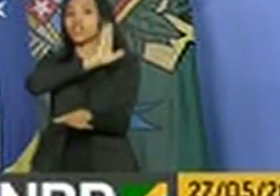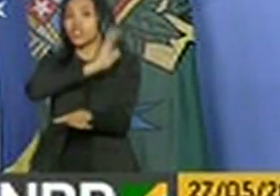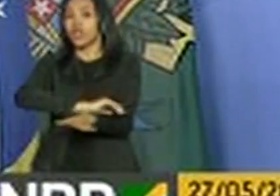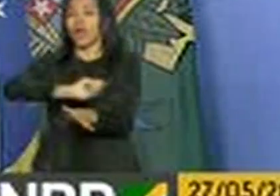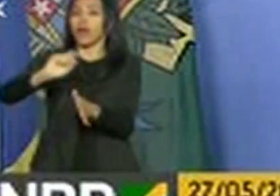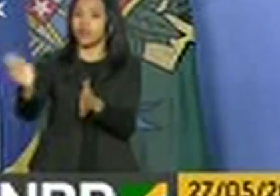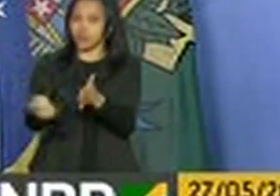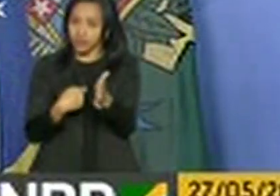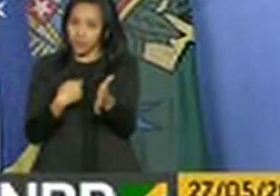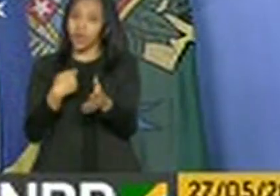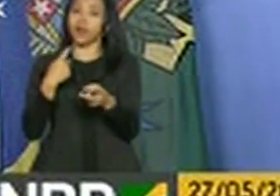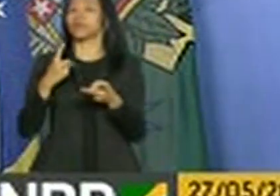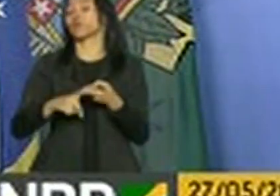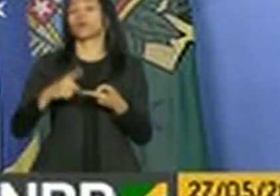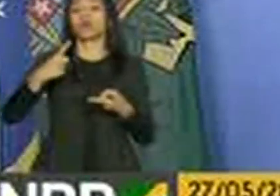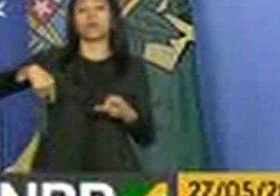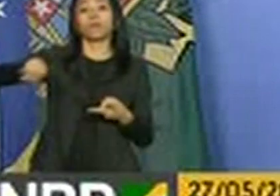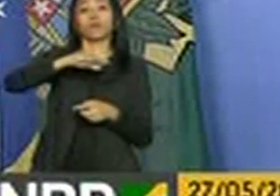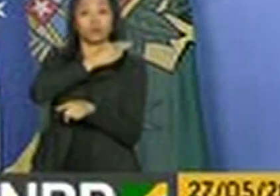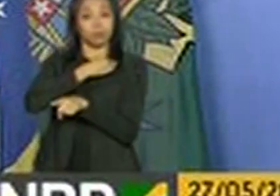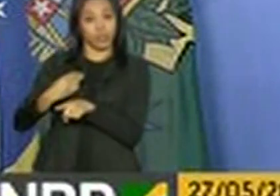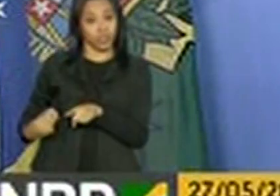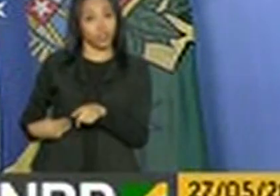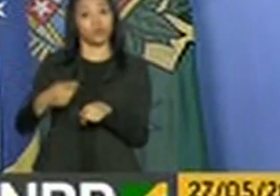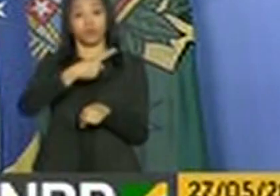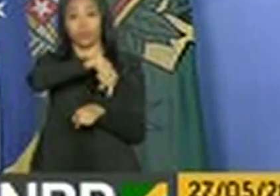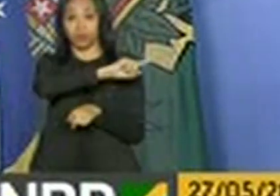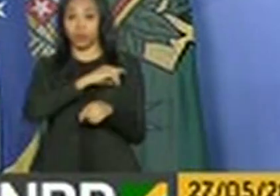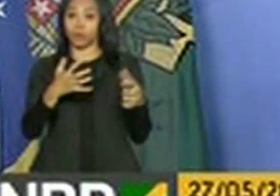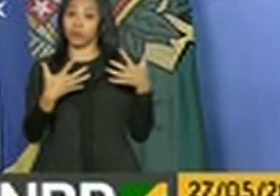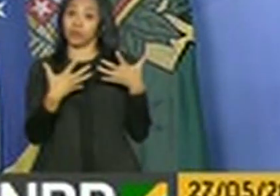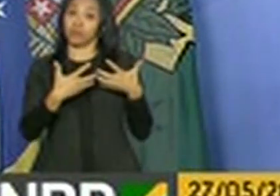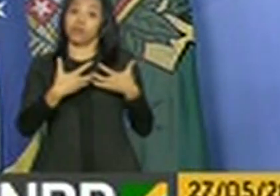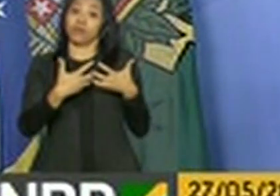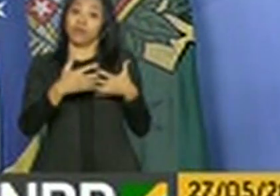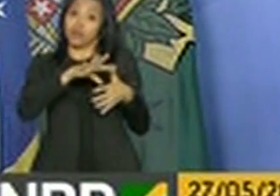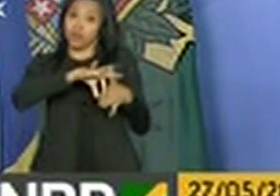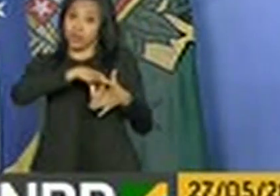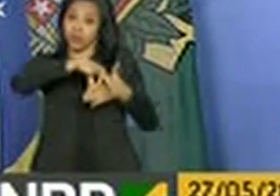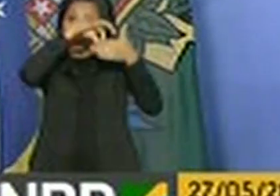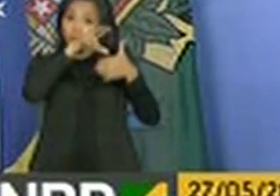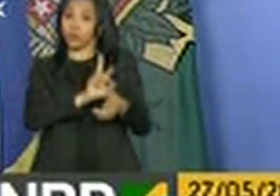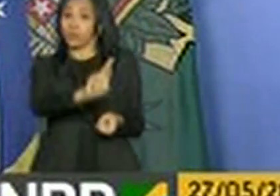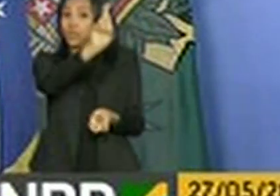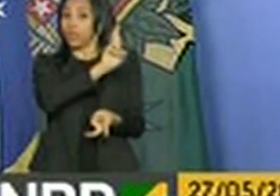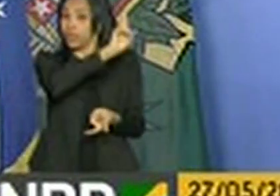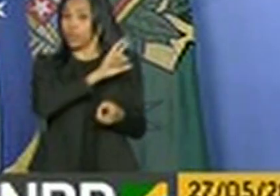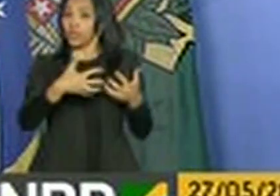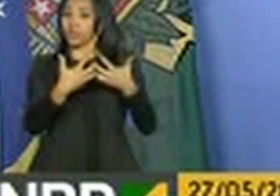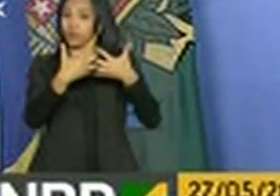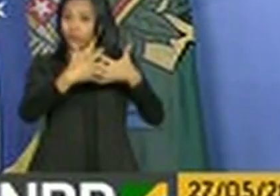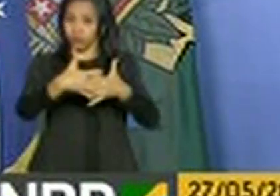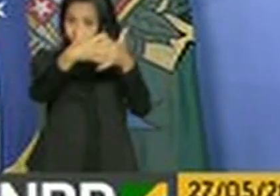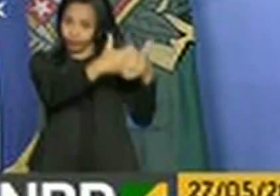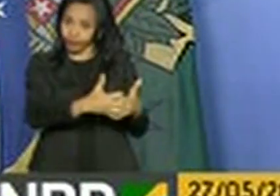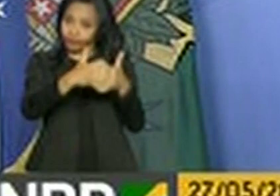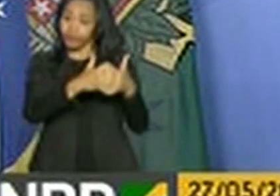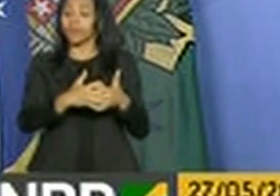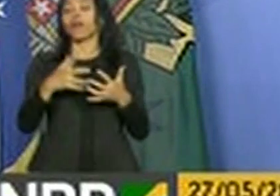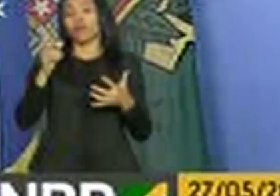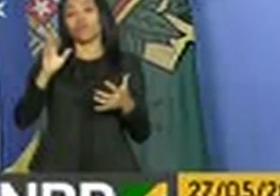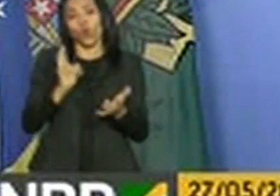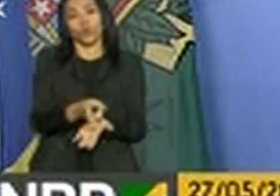e assinadas pelos ministros e pelas lideranças seguem valendo. Entre elas, apenas para citar uma, está